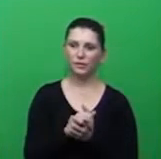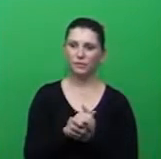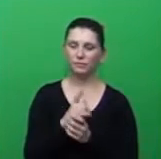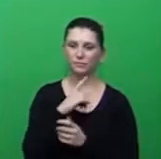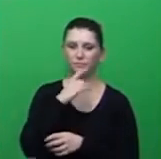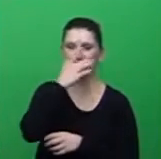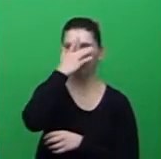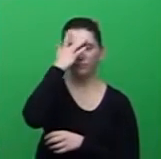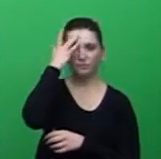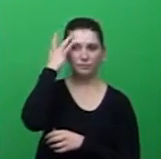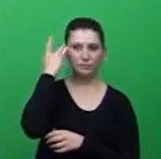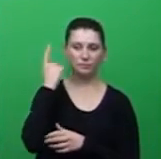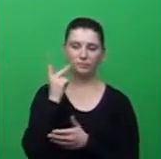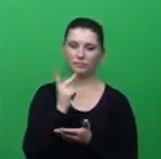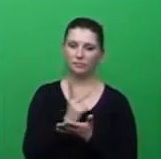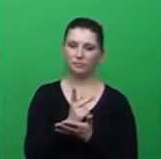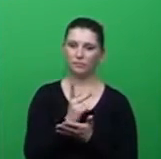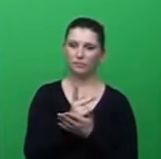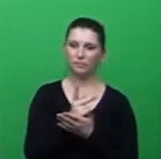que eu sempre chamo